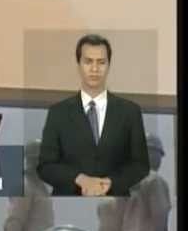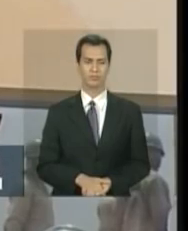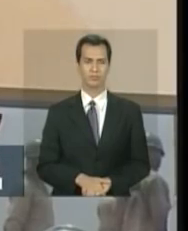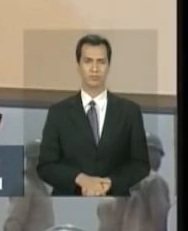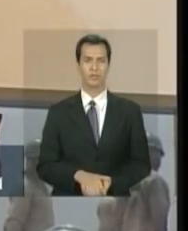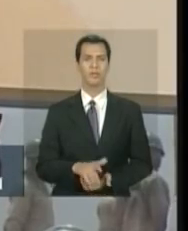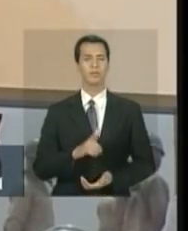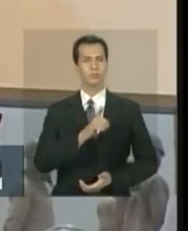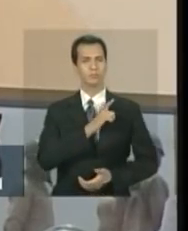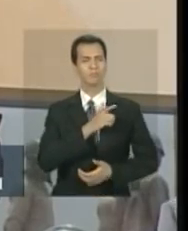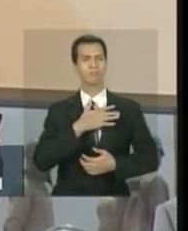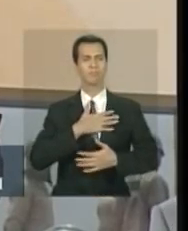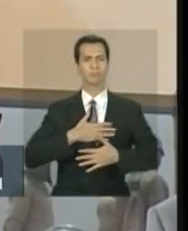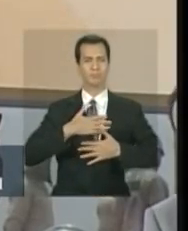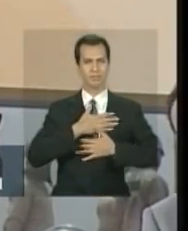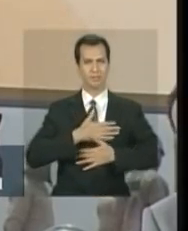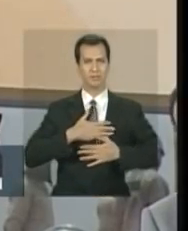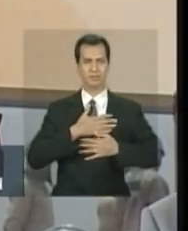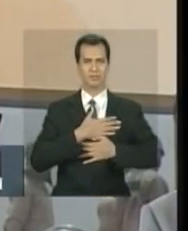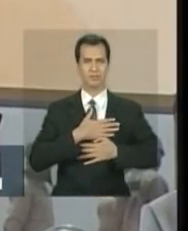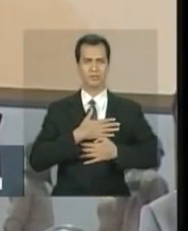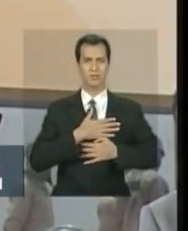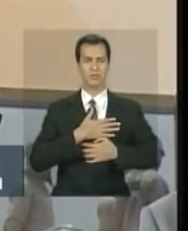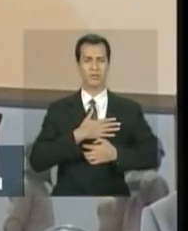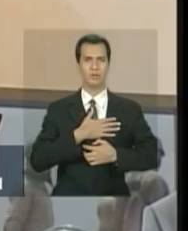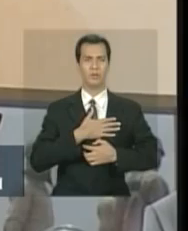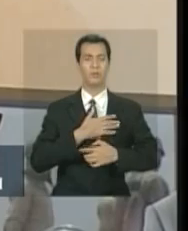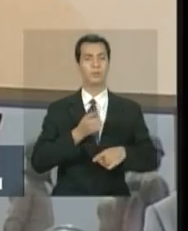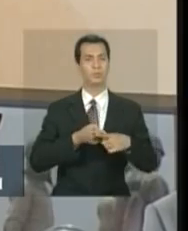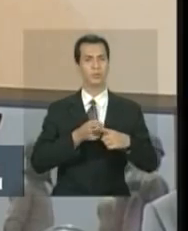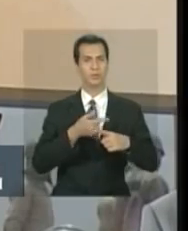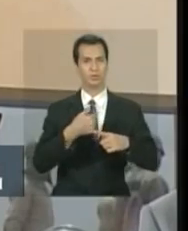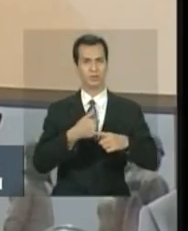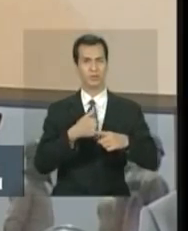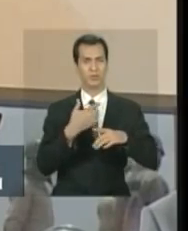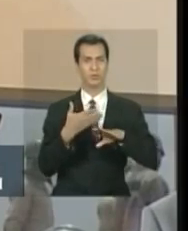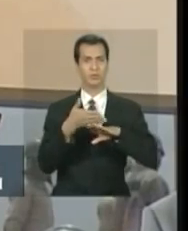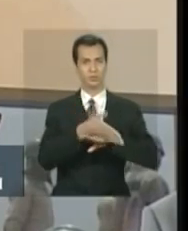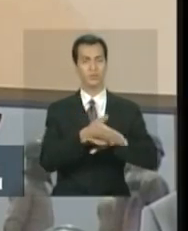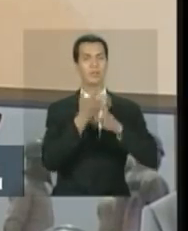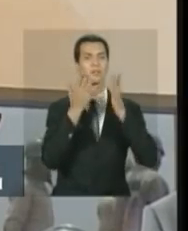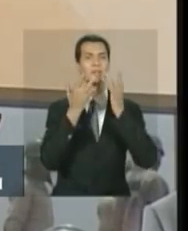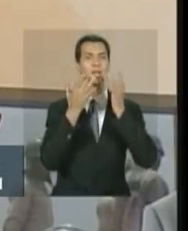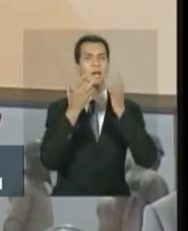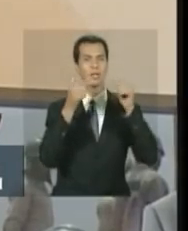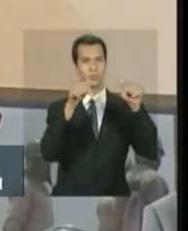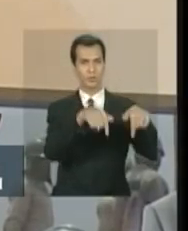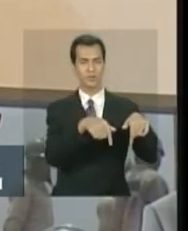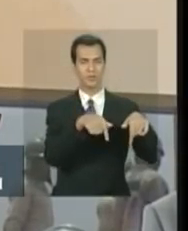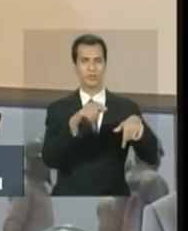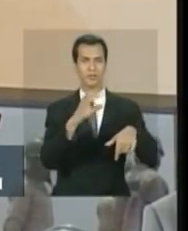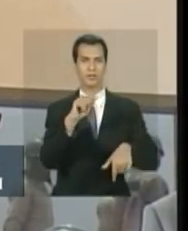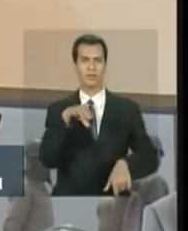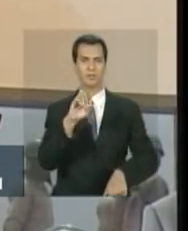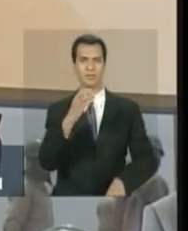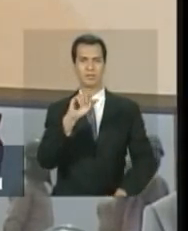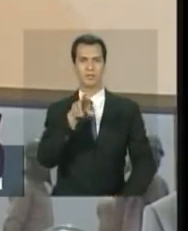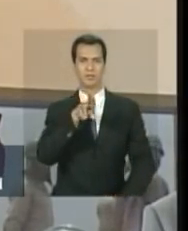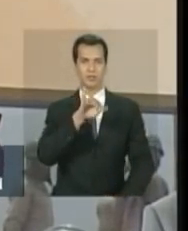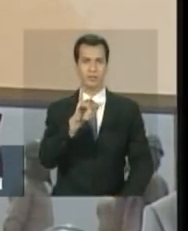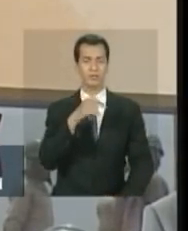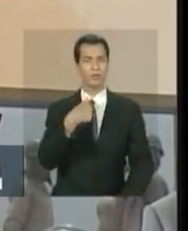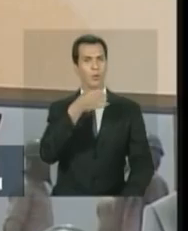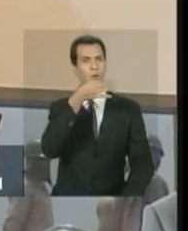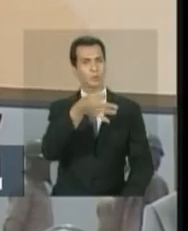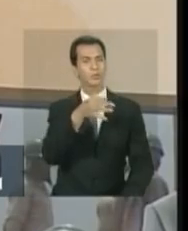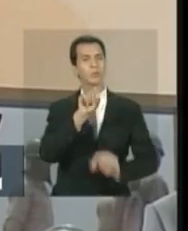imenso prazer de ter passado pelo teatro aqui de Camaçari. Acho que o